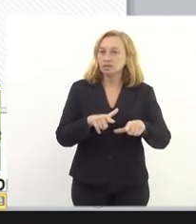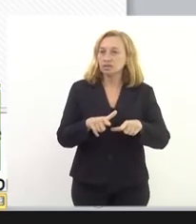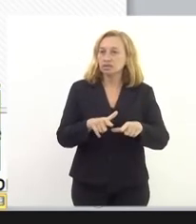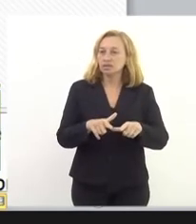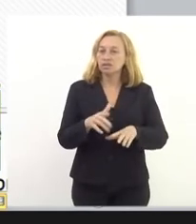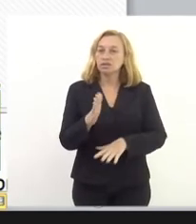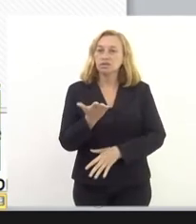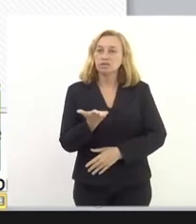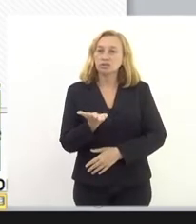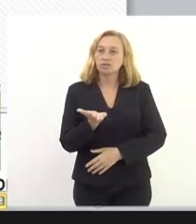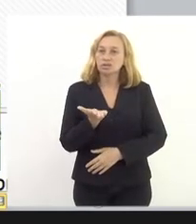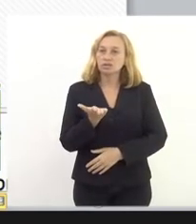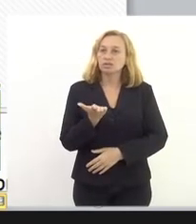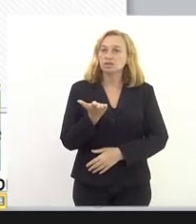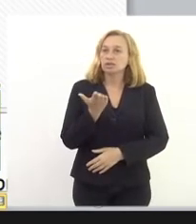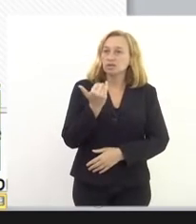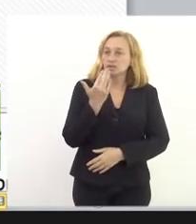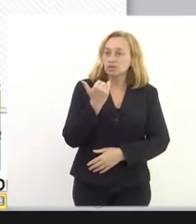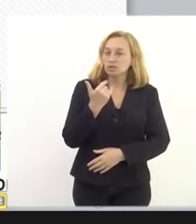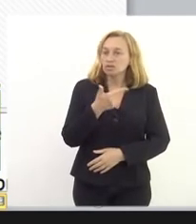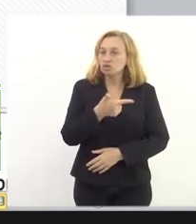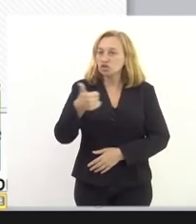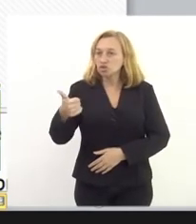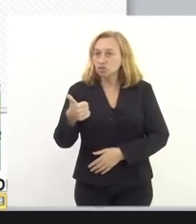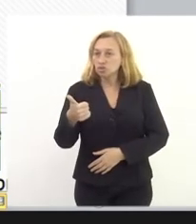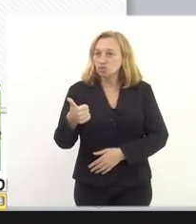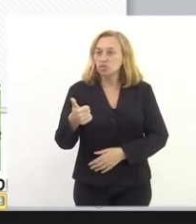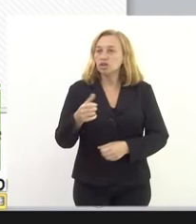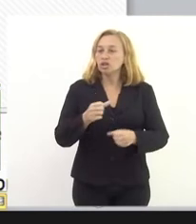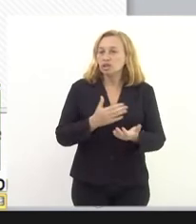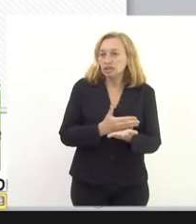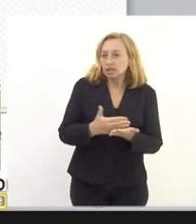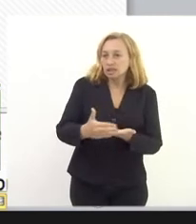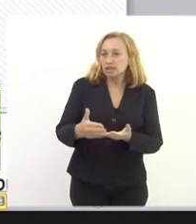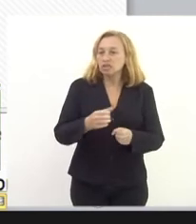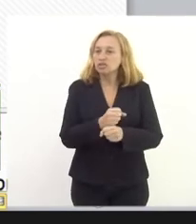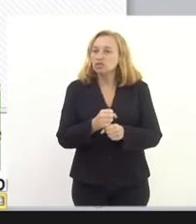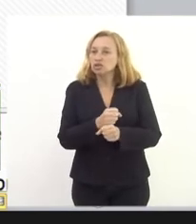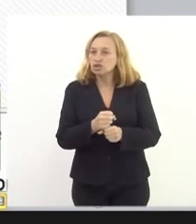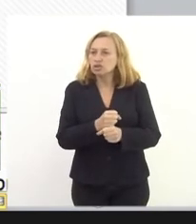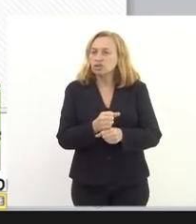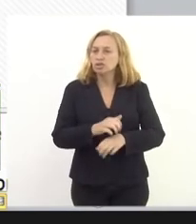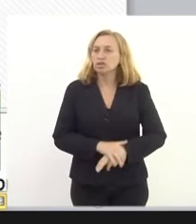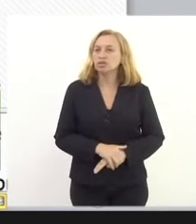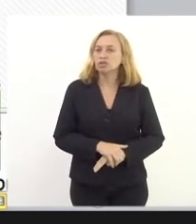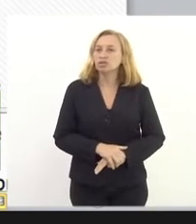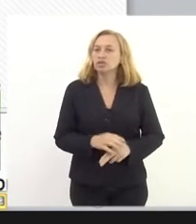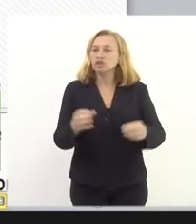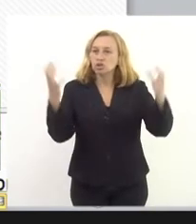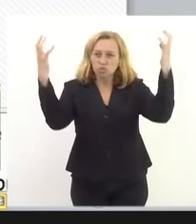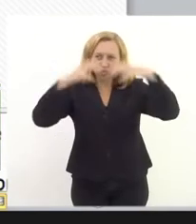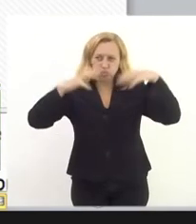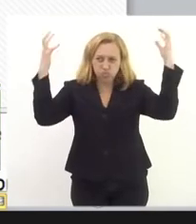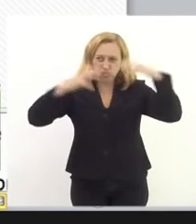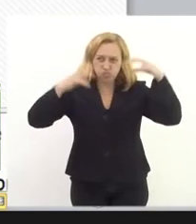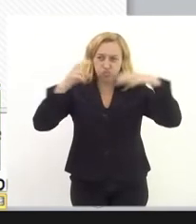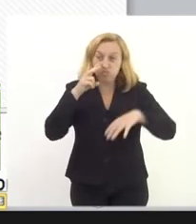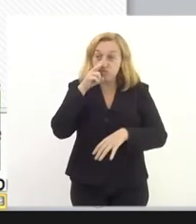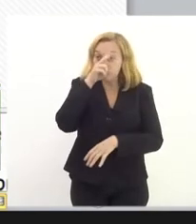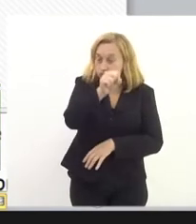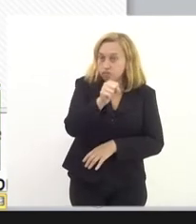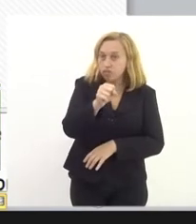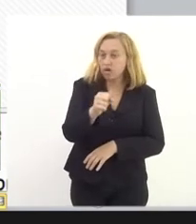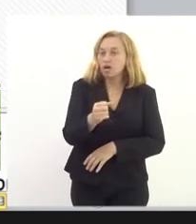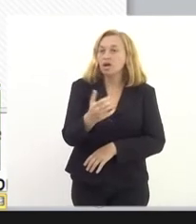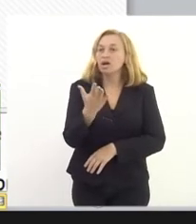alimentação, isso em 21, né? Esse início de ano, por conta das fortes chuvas, a alimentação já tem